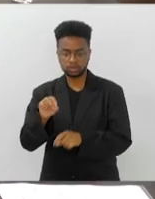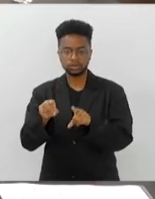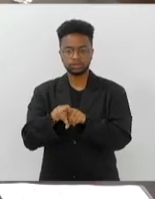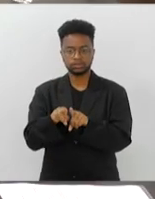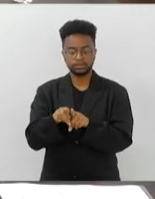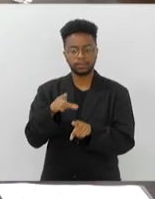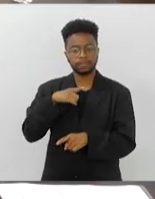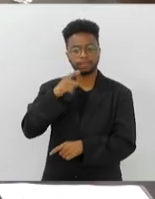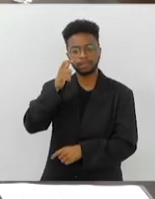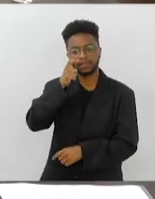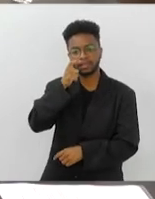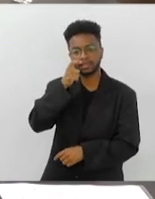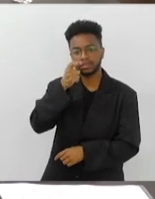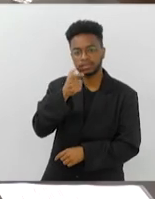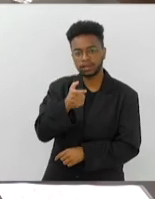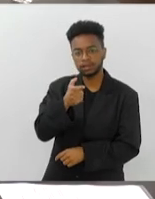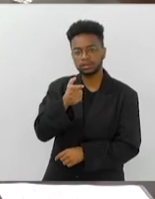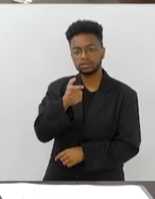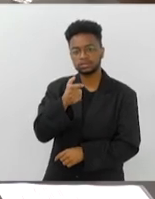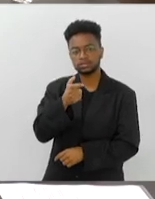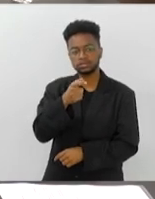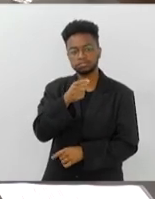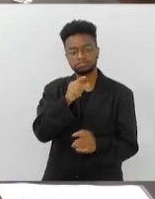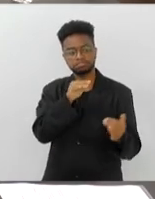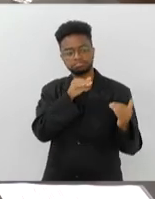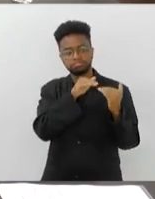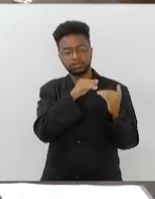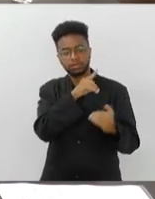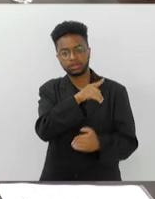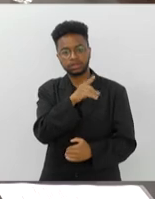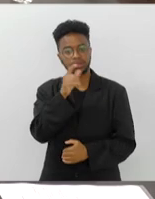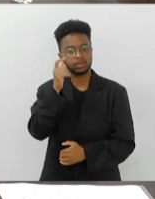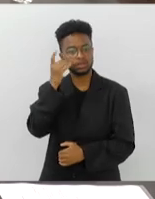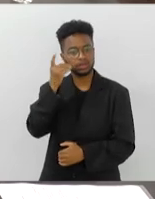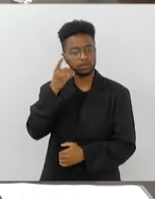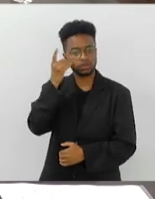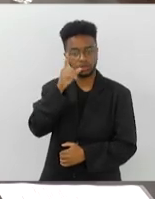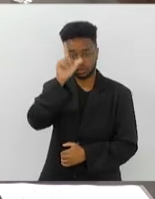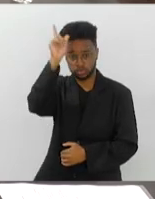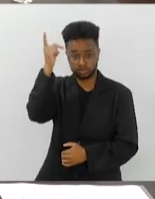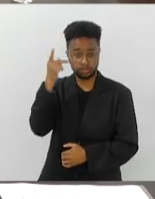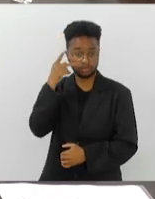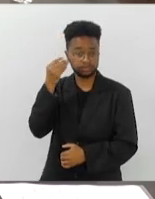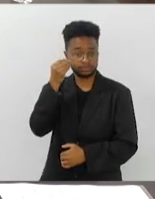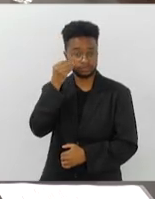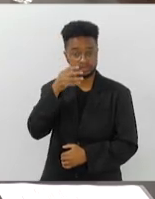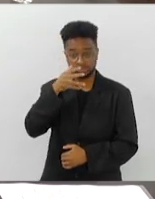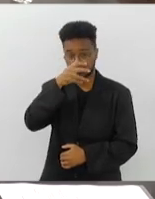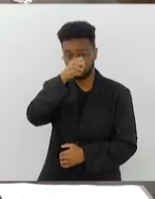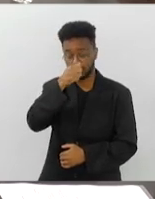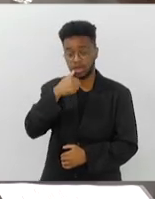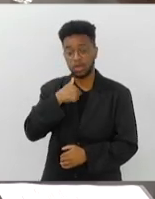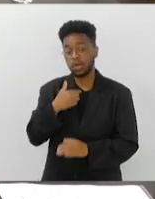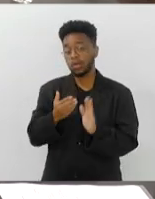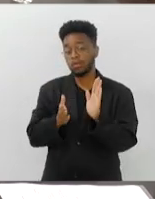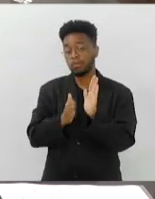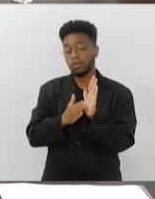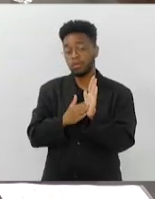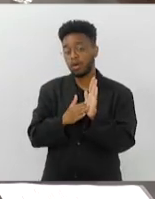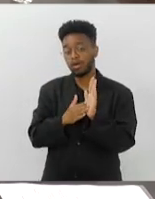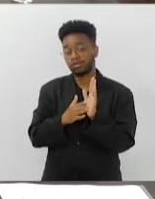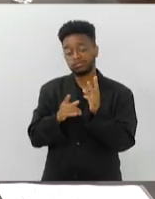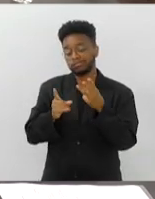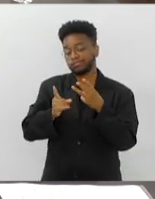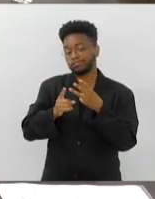interesse manifestado pelo deputado Luiz Paulo de salvar, eu proporia, deputado Luiz Paulo, uma outra linha para